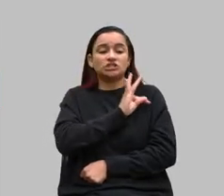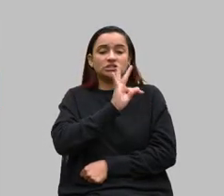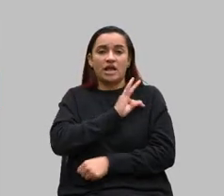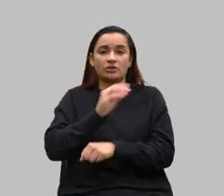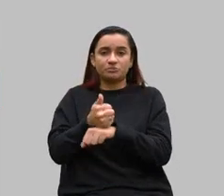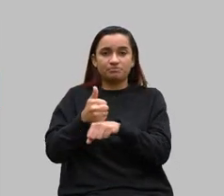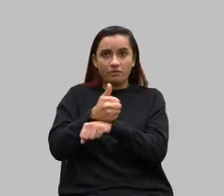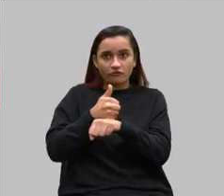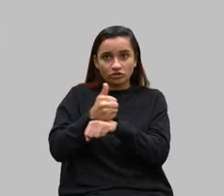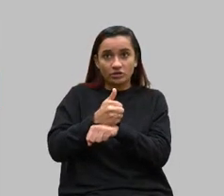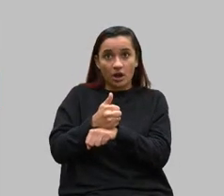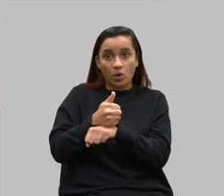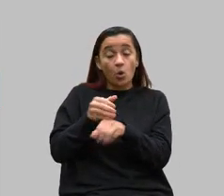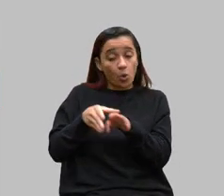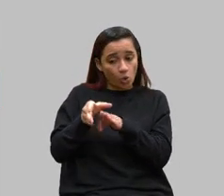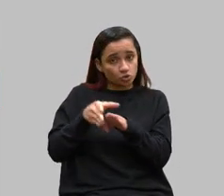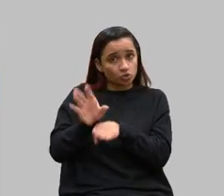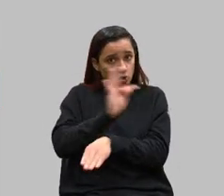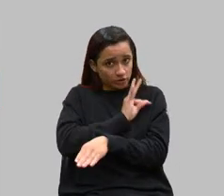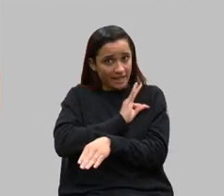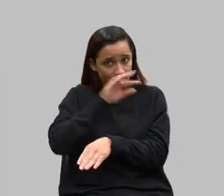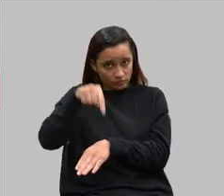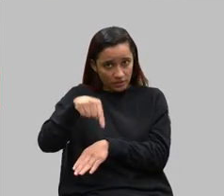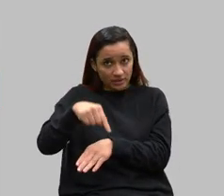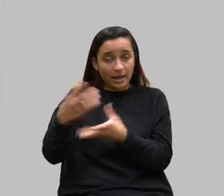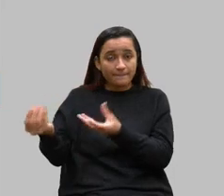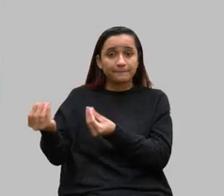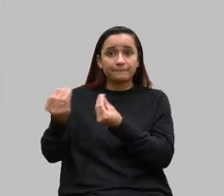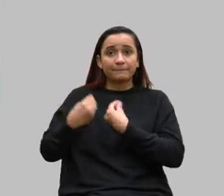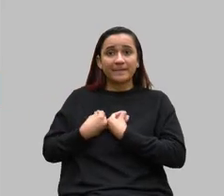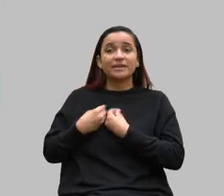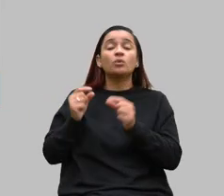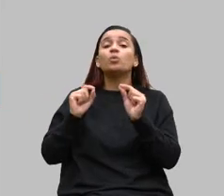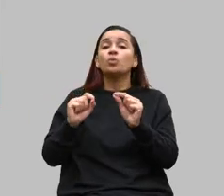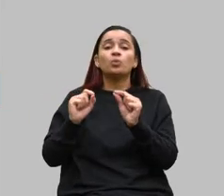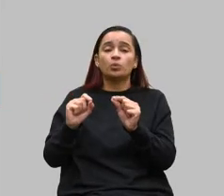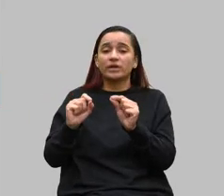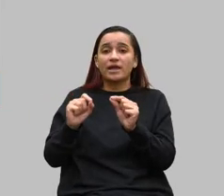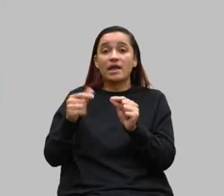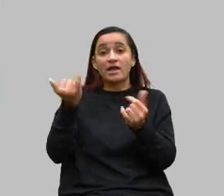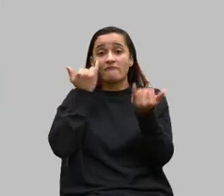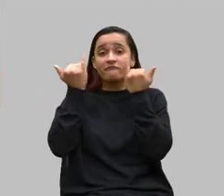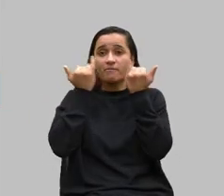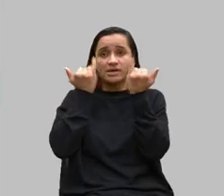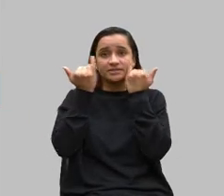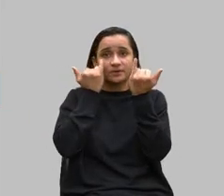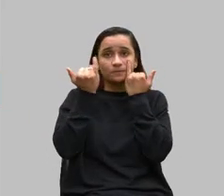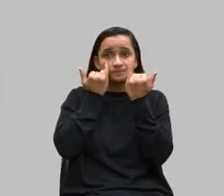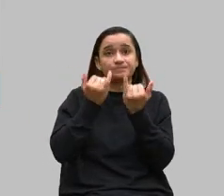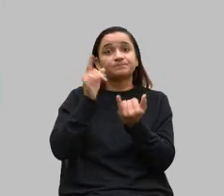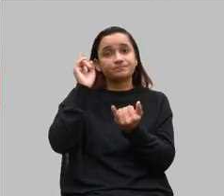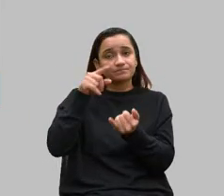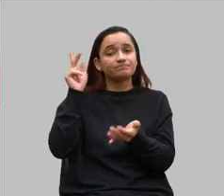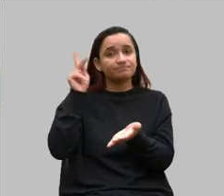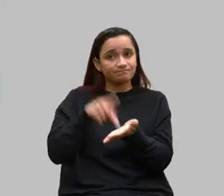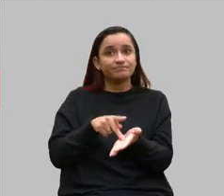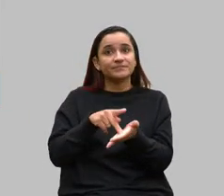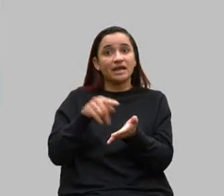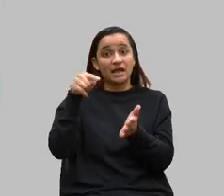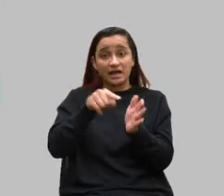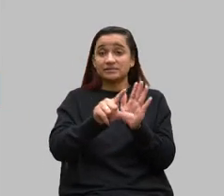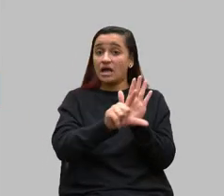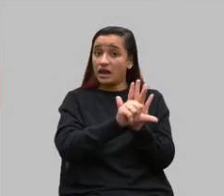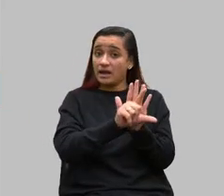Consultores técnicos da casa Acabaram de me passar aqui essa informação que realmente esta lei ela